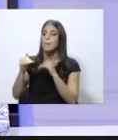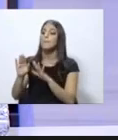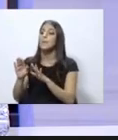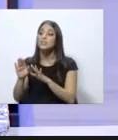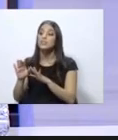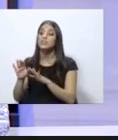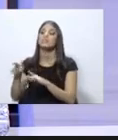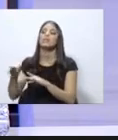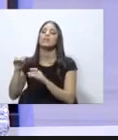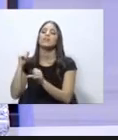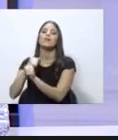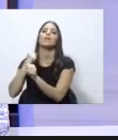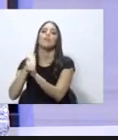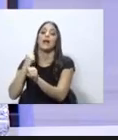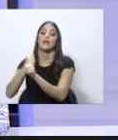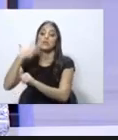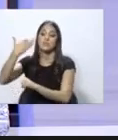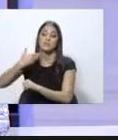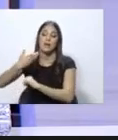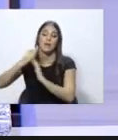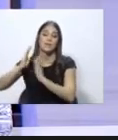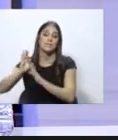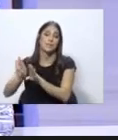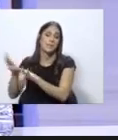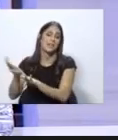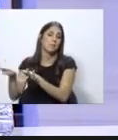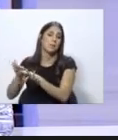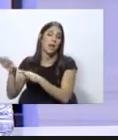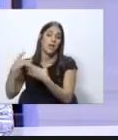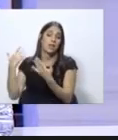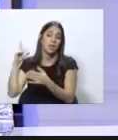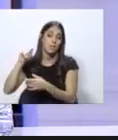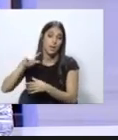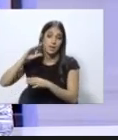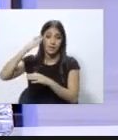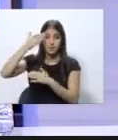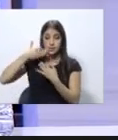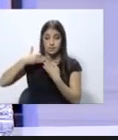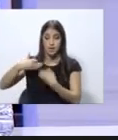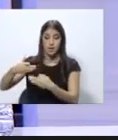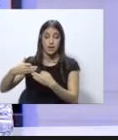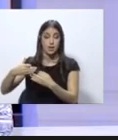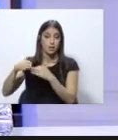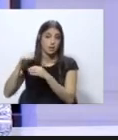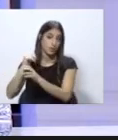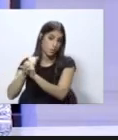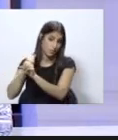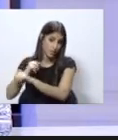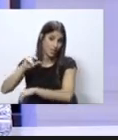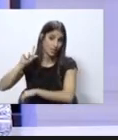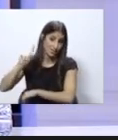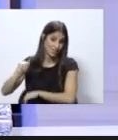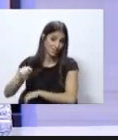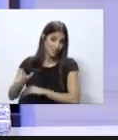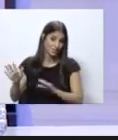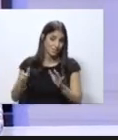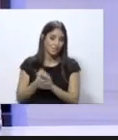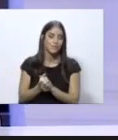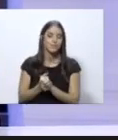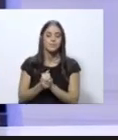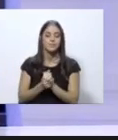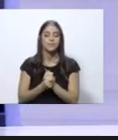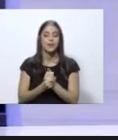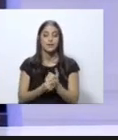semana poderem render. E nós sabemos que o fim de semana acontece duas vezes por semana, muito em breve, já quando os jogadores regressarem